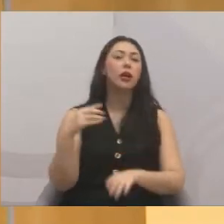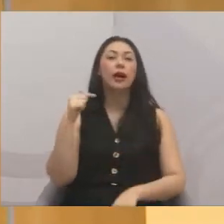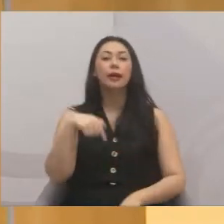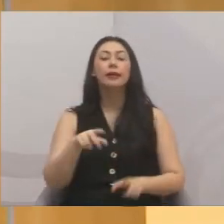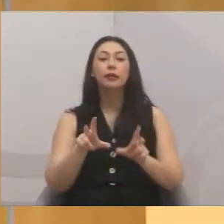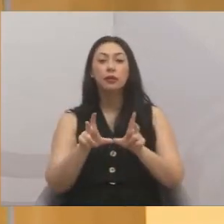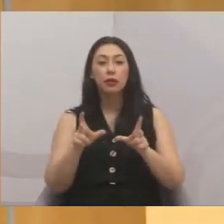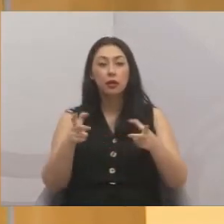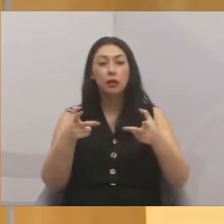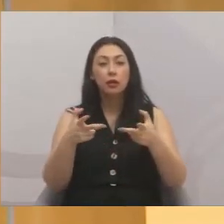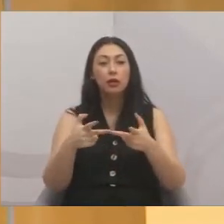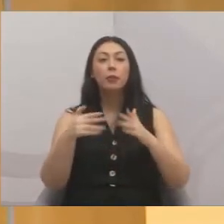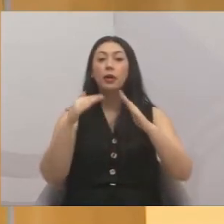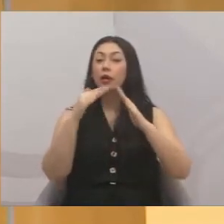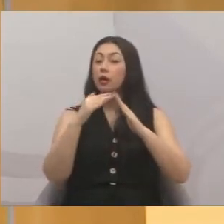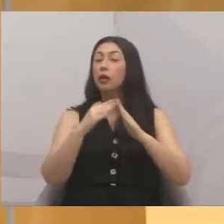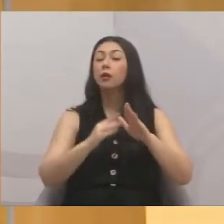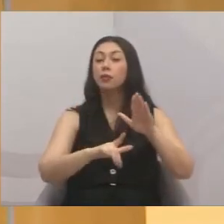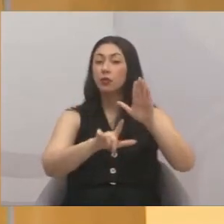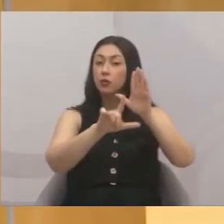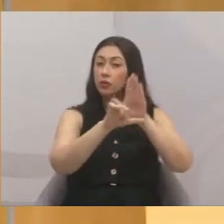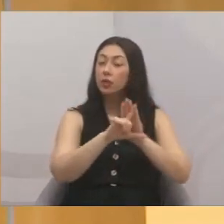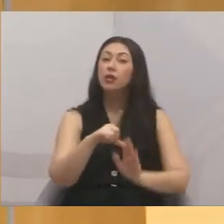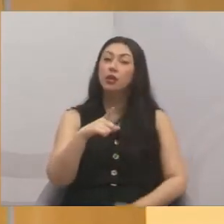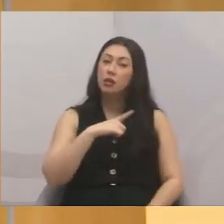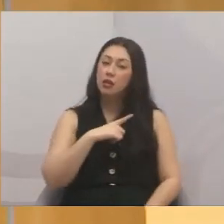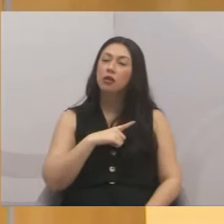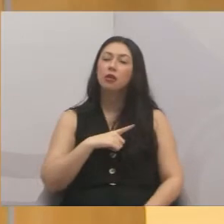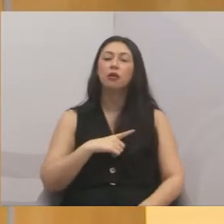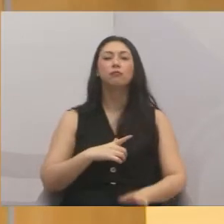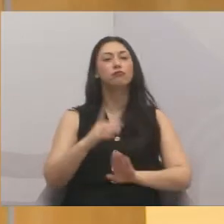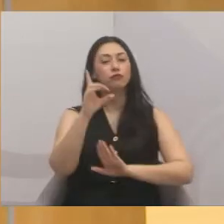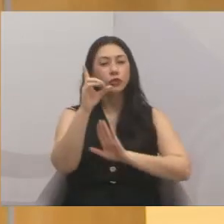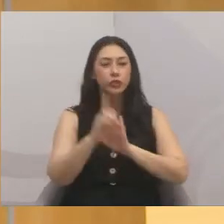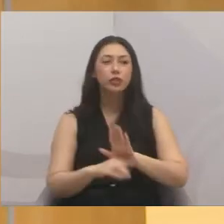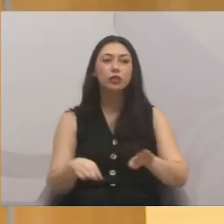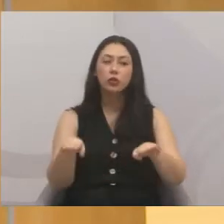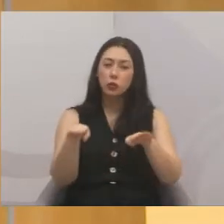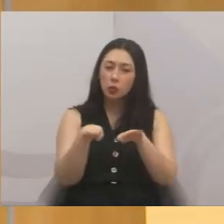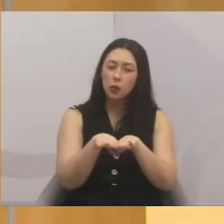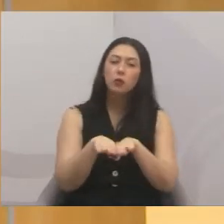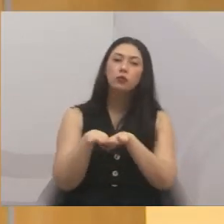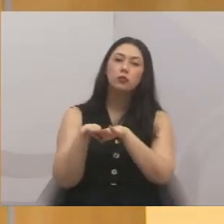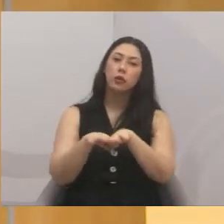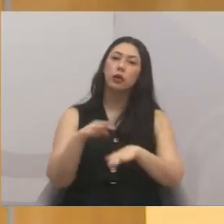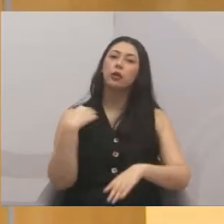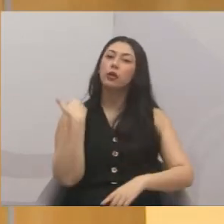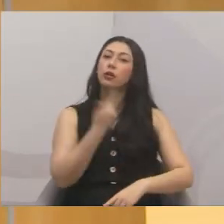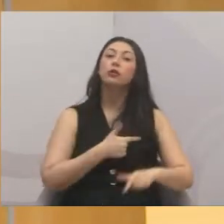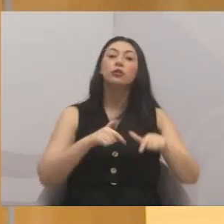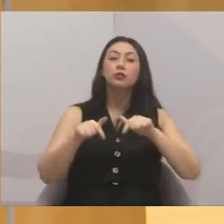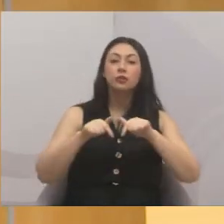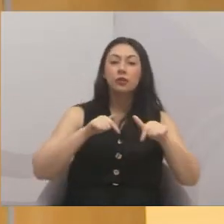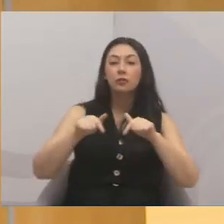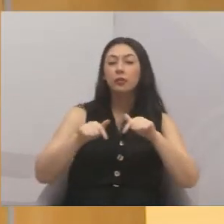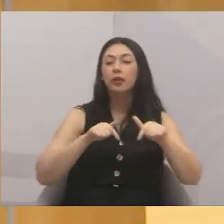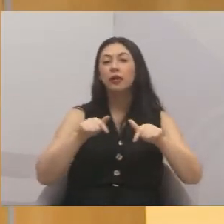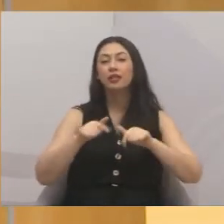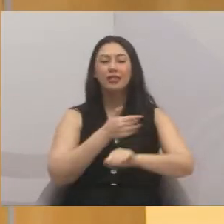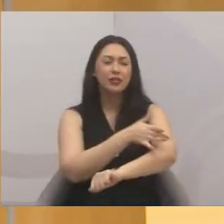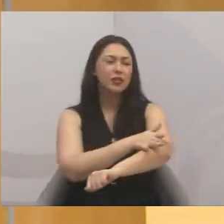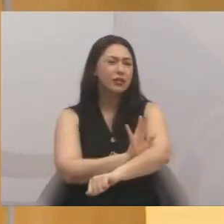leis, leis para que a gente tenha equidade, leis para que a gente trabalhe e que esses atos não